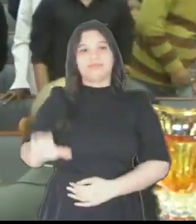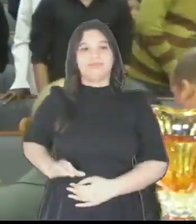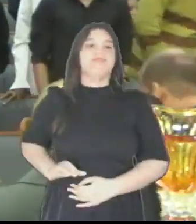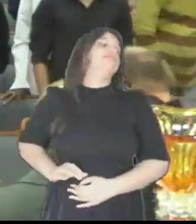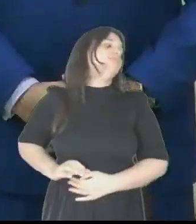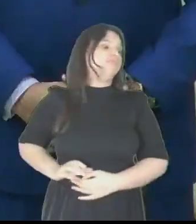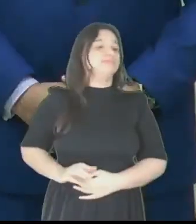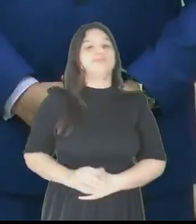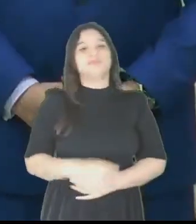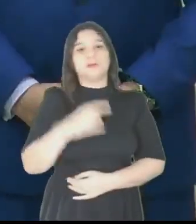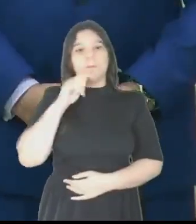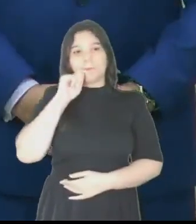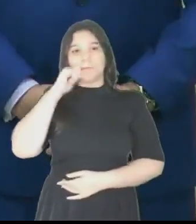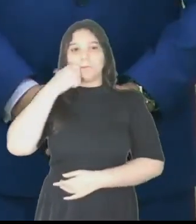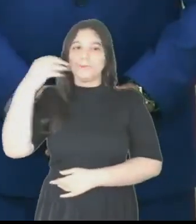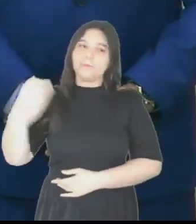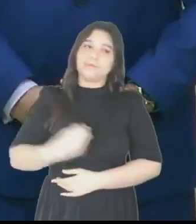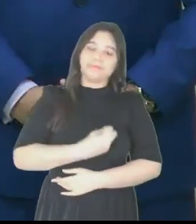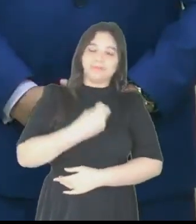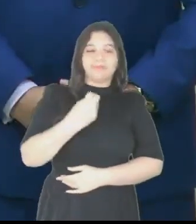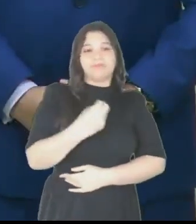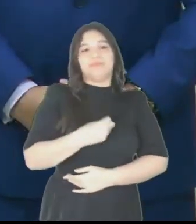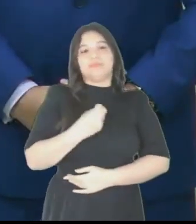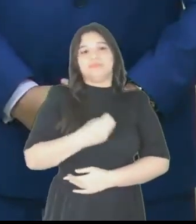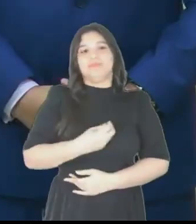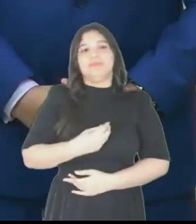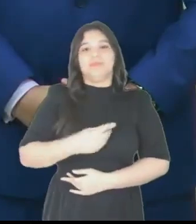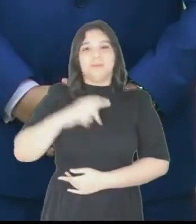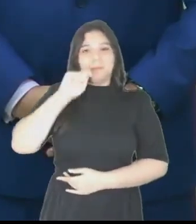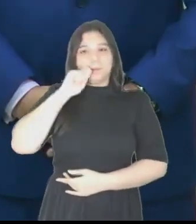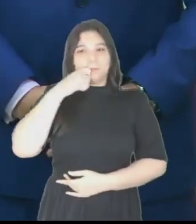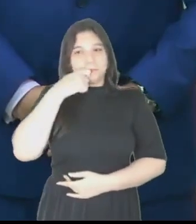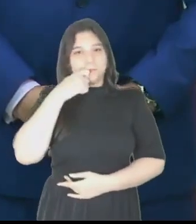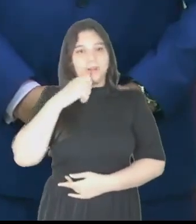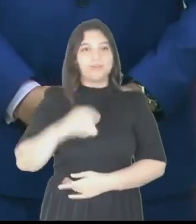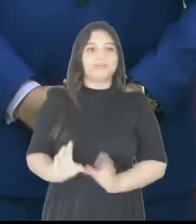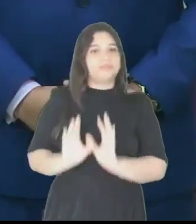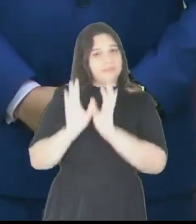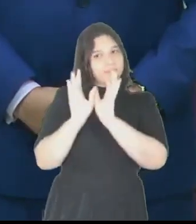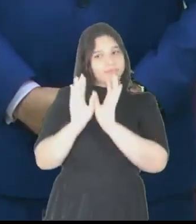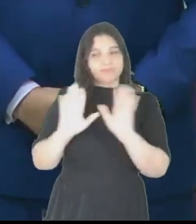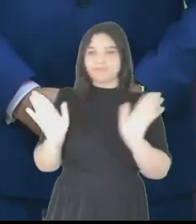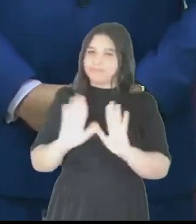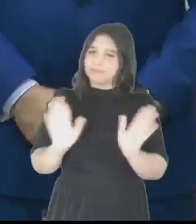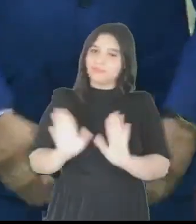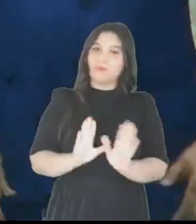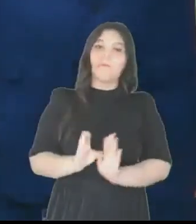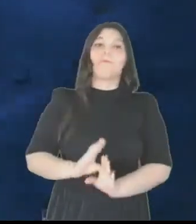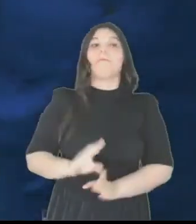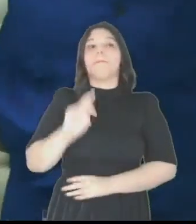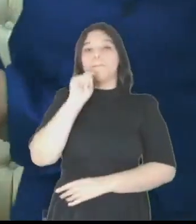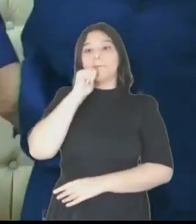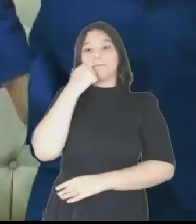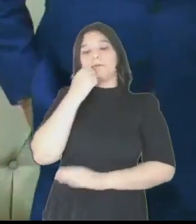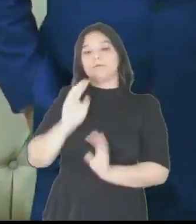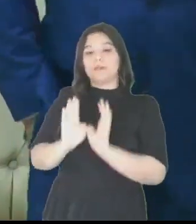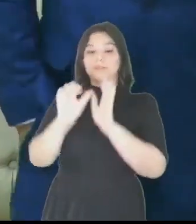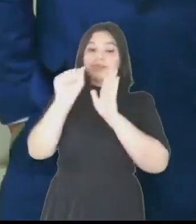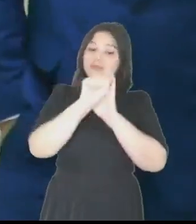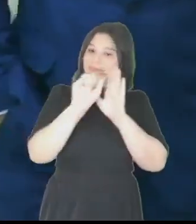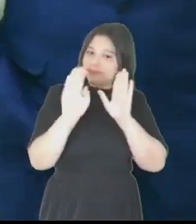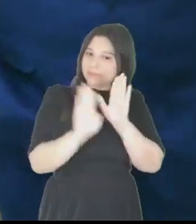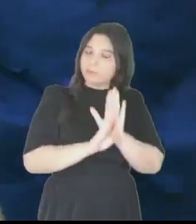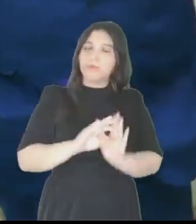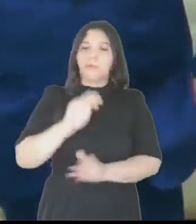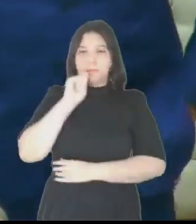O pão da vida, pastor, o pão da vida é o pão da ceia? Não, o pão da ceia representa o pão da vida. O pão